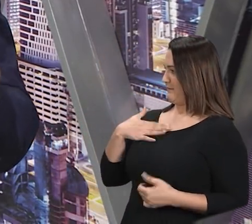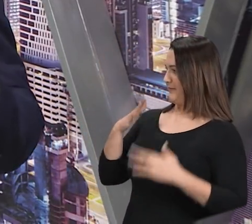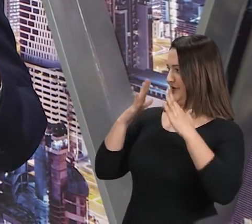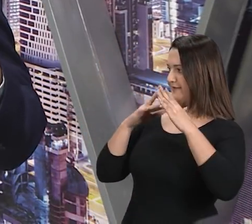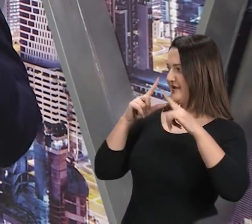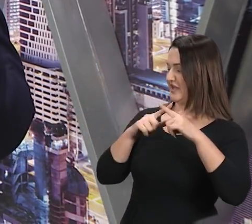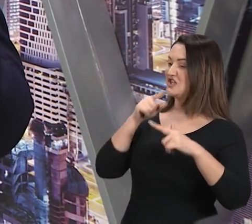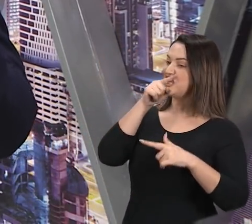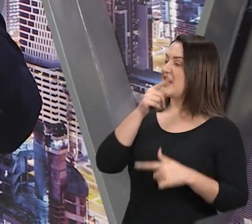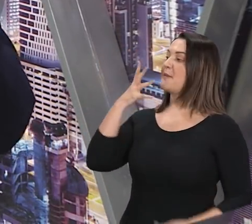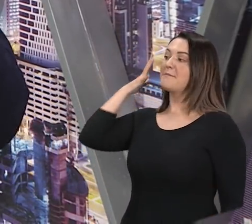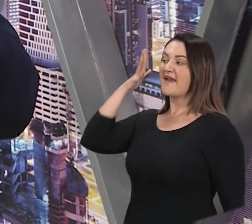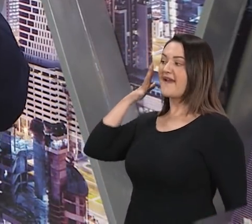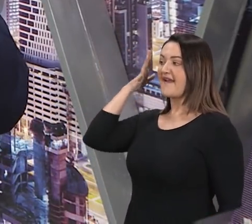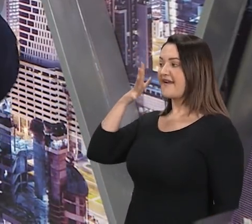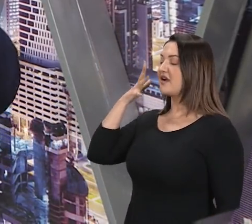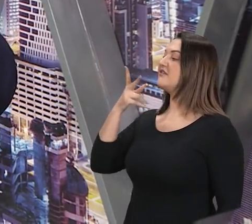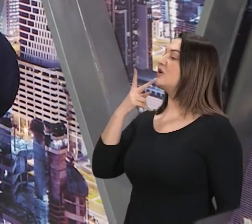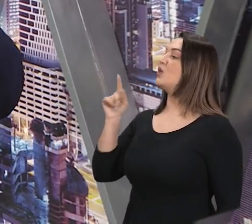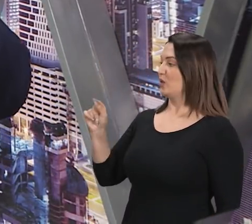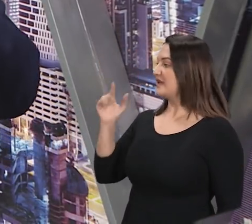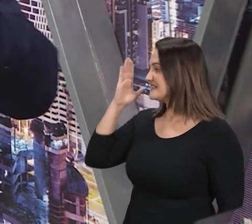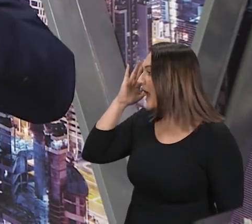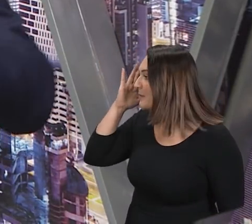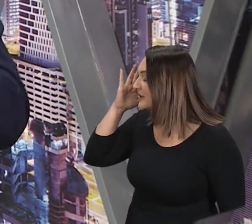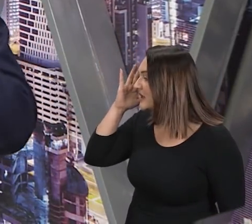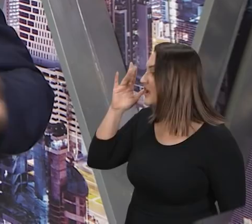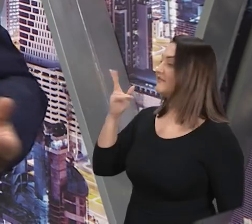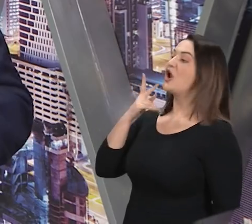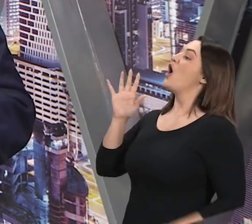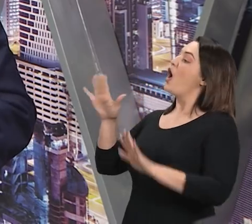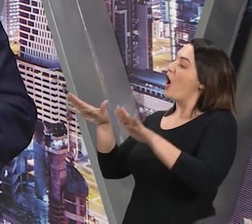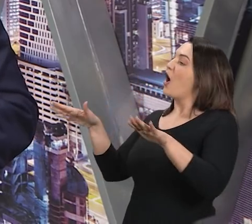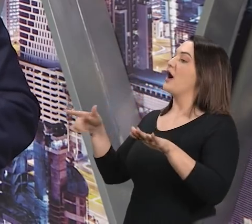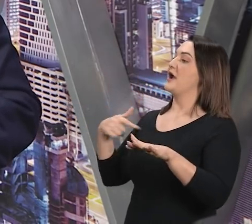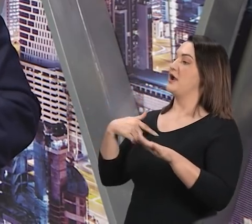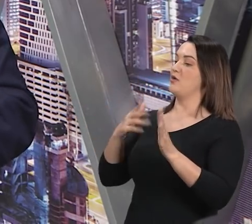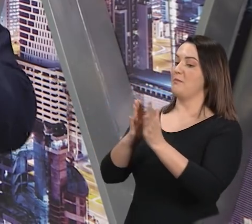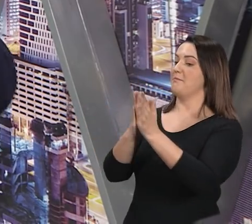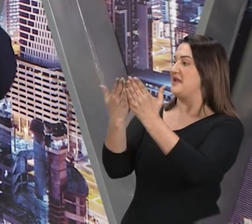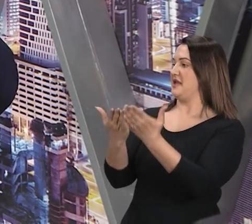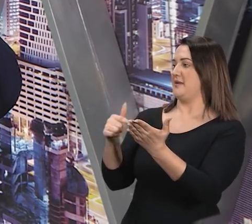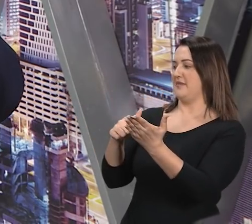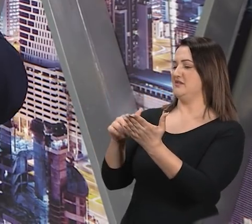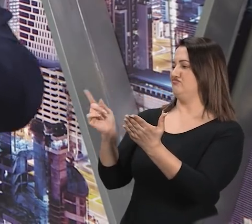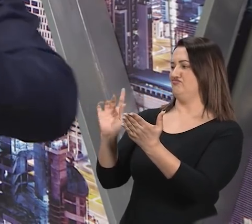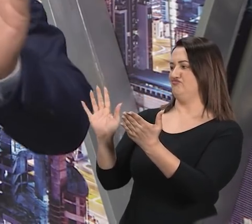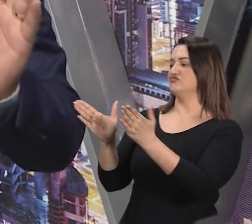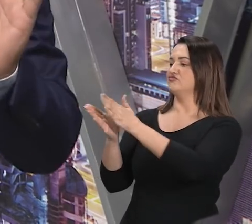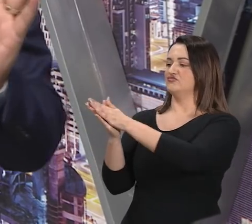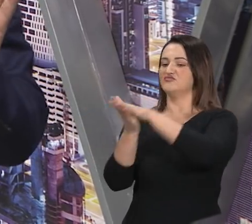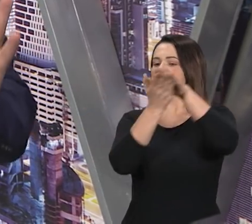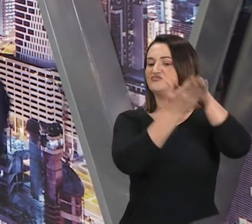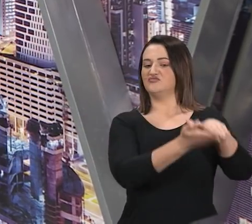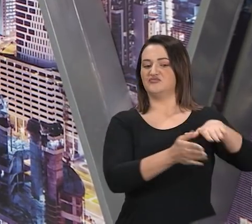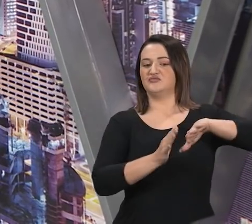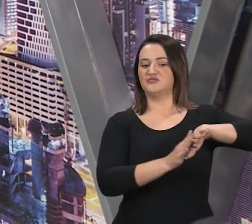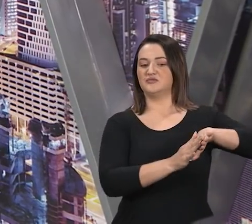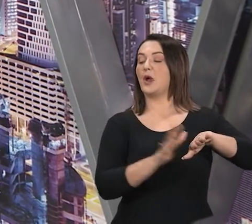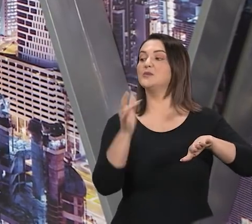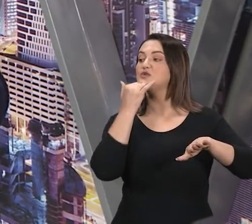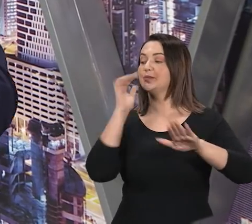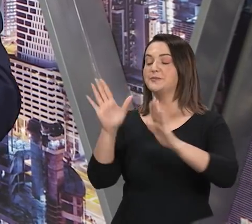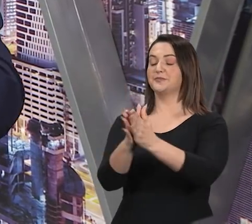igreja, ele foi pregar e ele não preparou o que ele ia pregar. Aí ele chegou no púlpito e falou assim, irmão, é o seguinte, eu vou